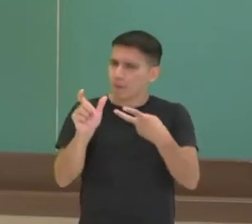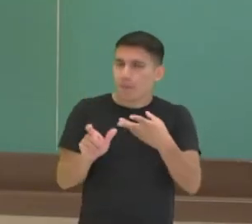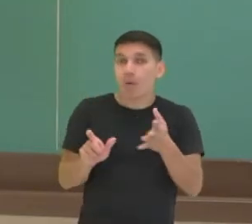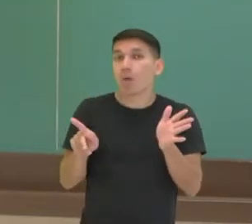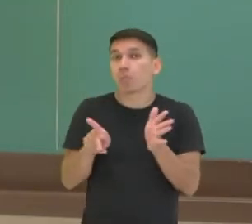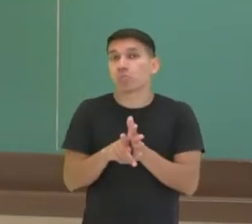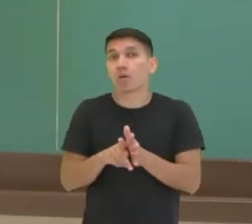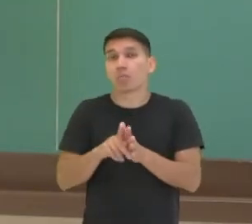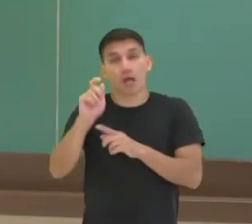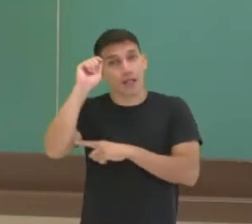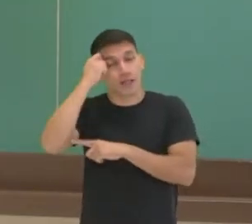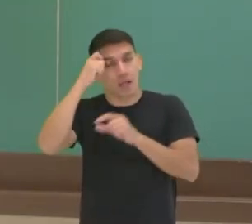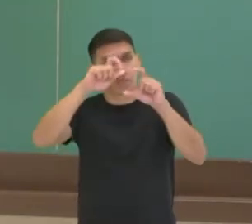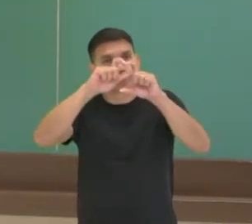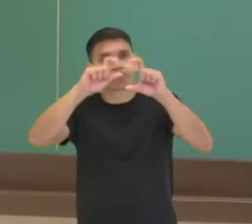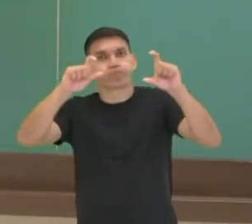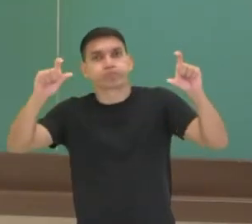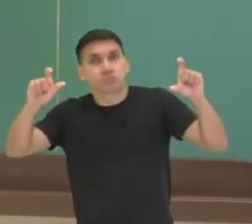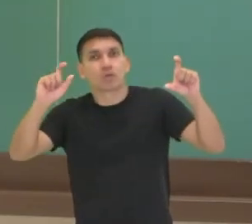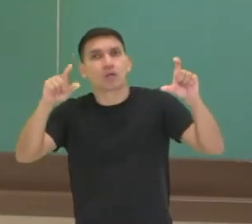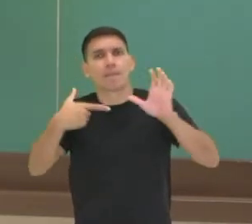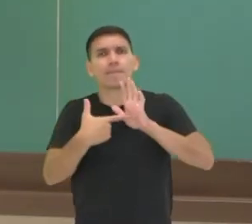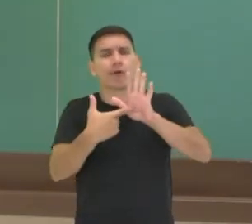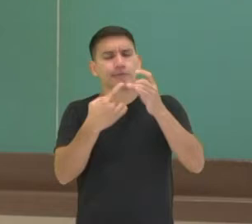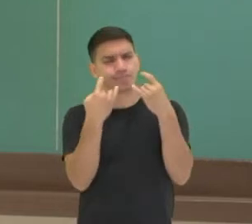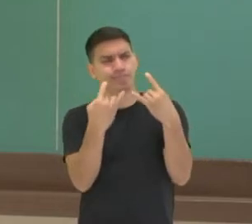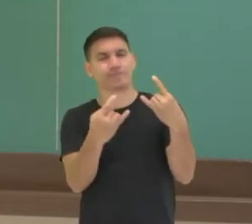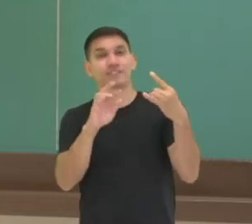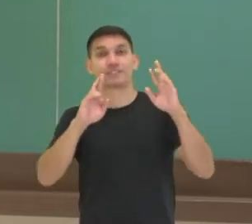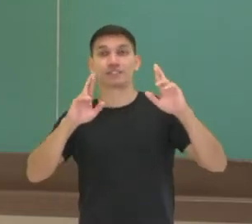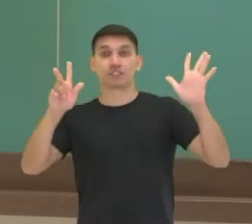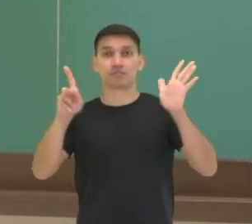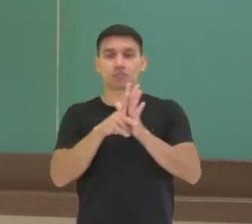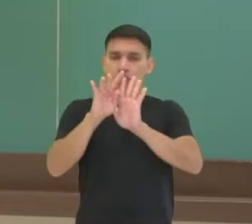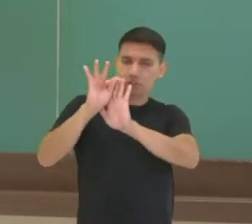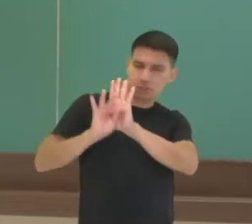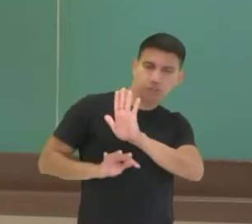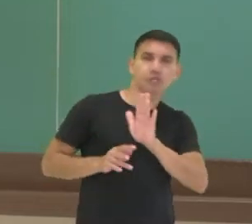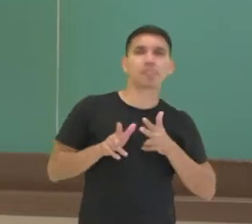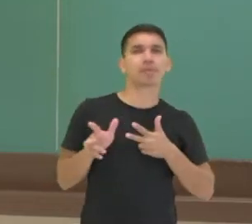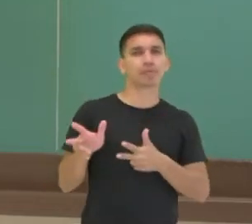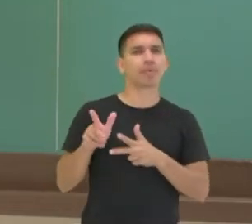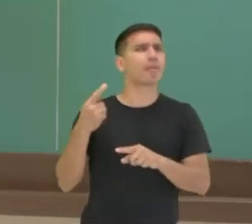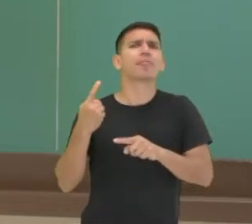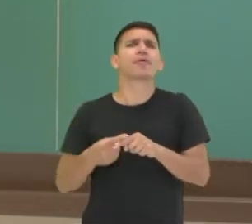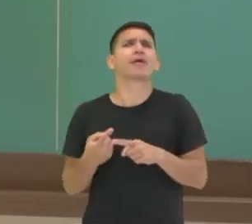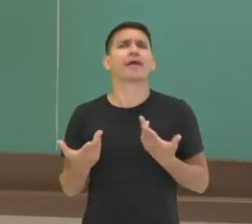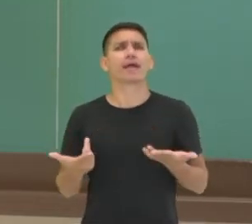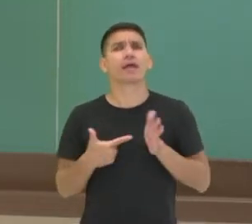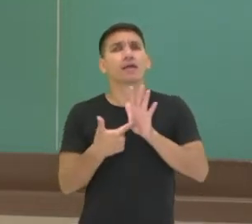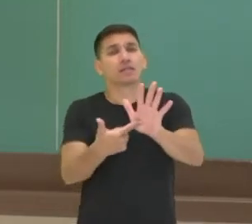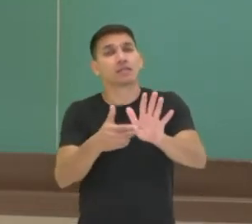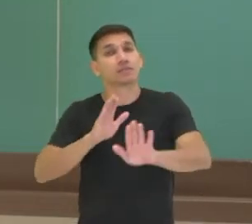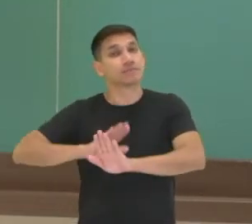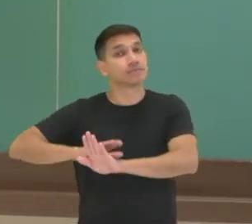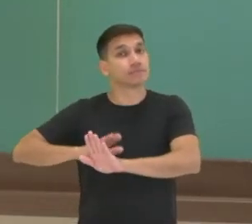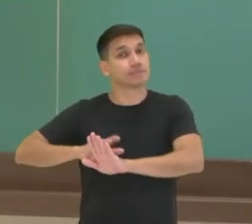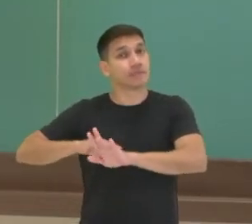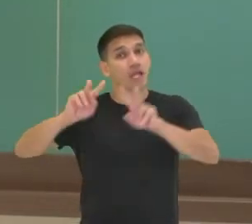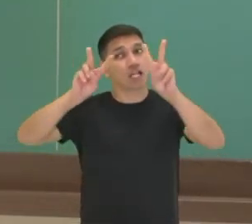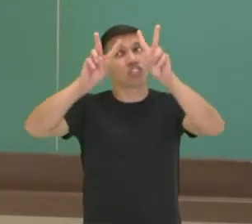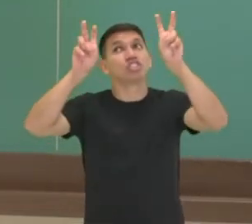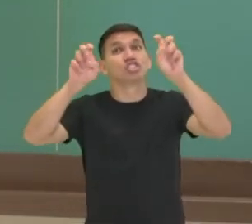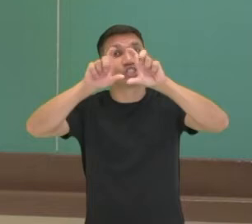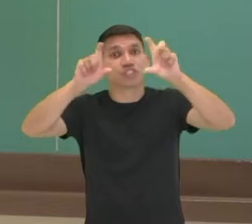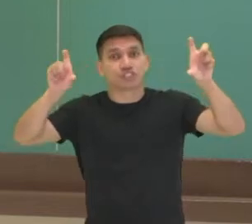em negrito, que dá um destaque diferenciado no texto da reportagem, né? Por quê? Porque isso nos indica um título,